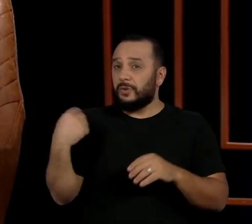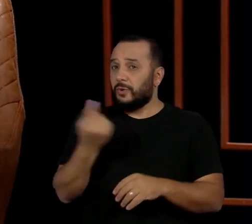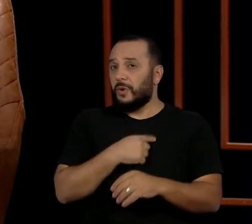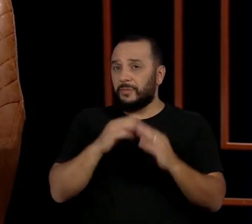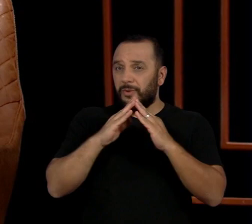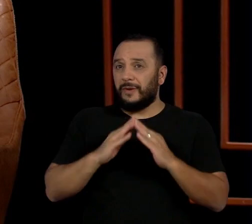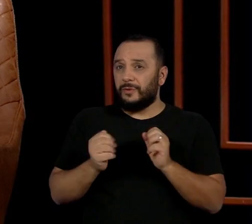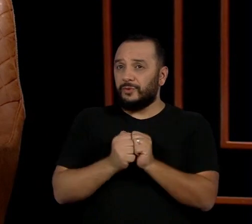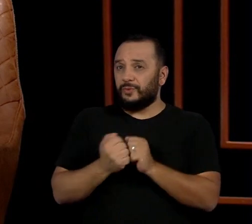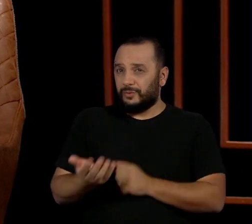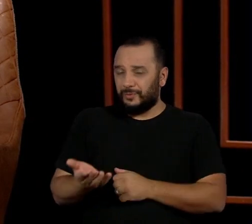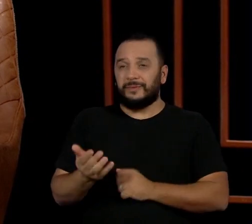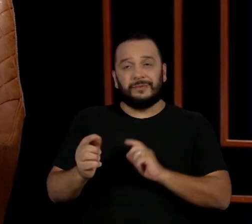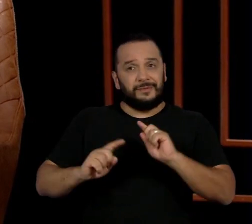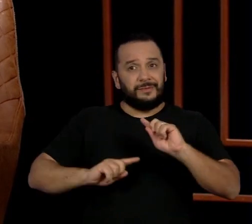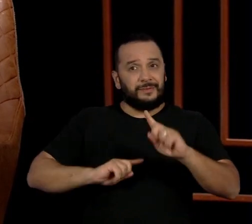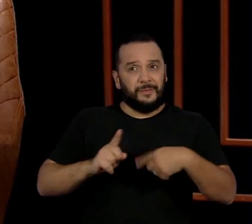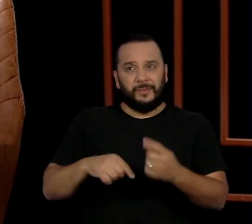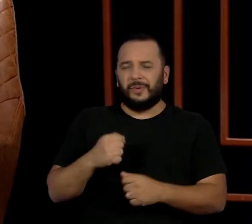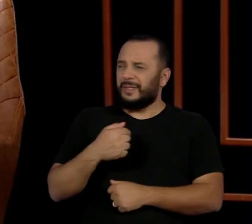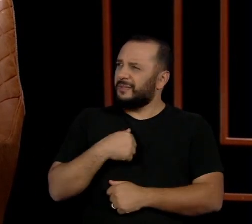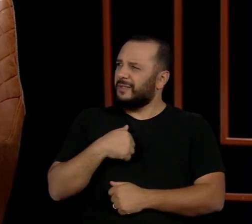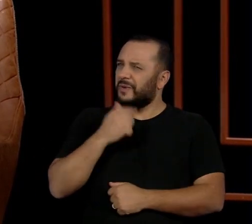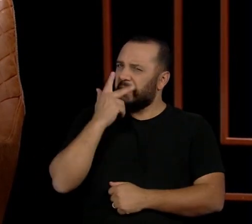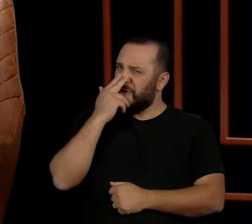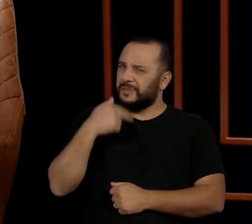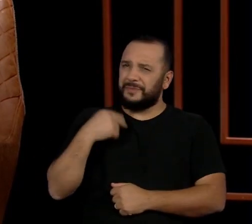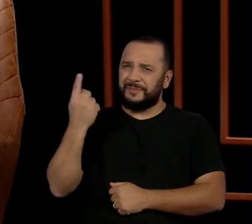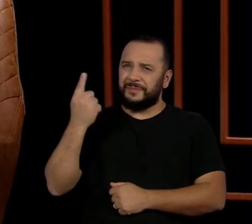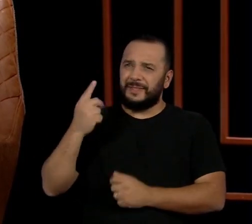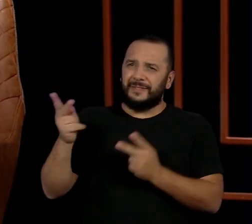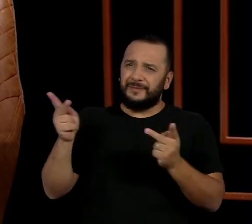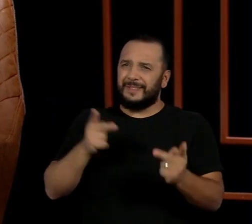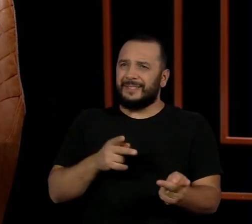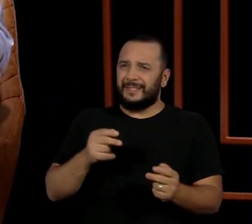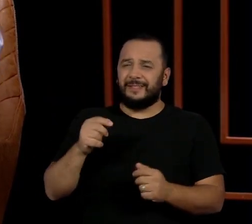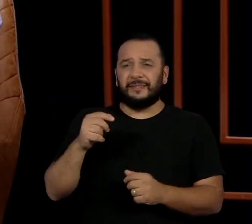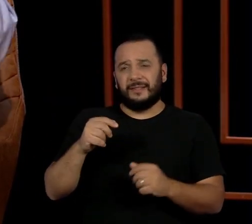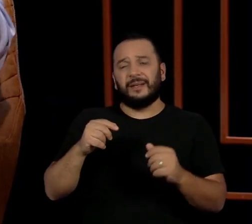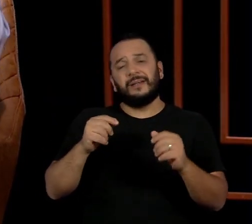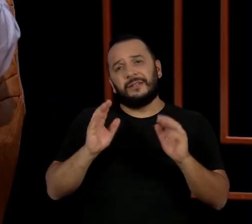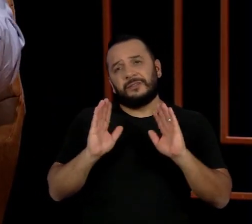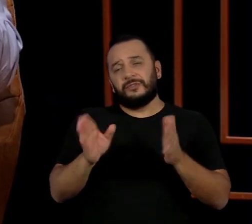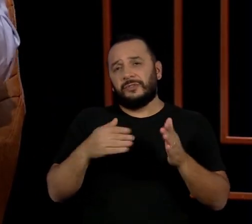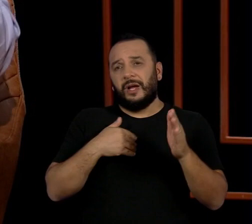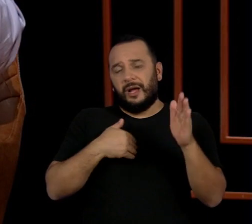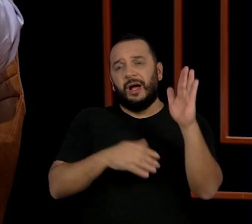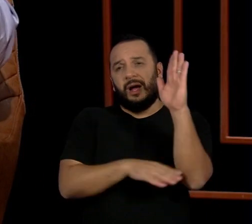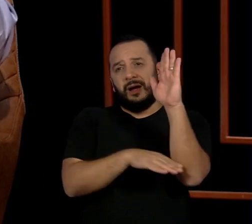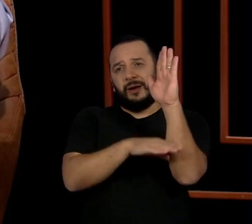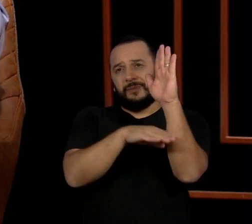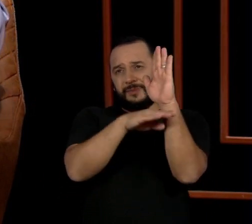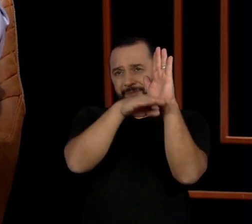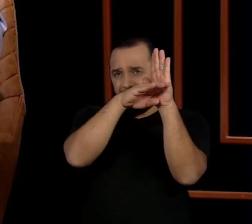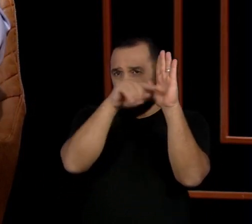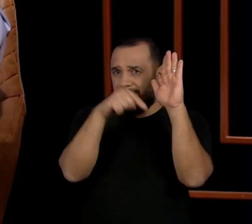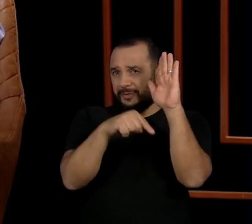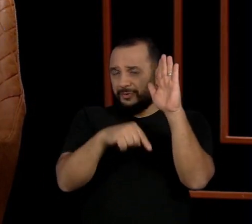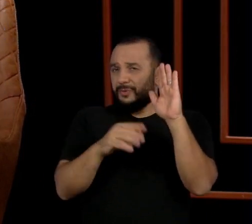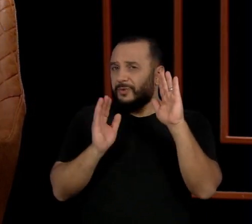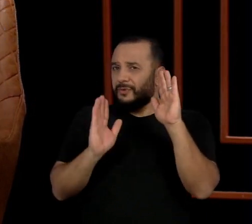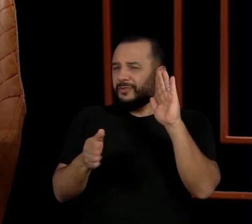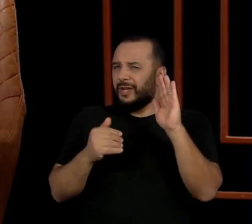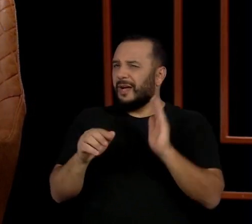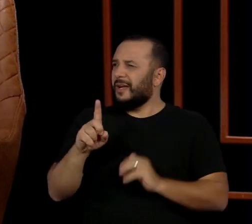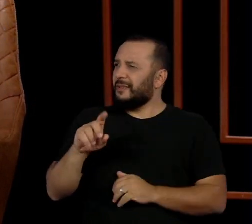manhã. E tem uma hora dessas que acho que a primeira visita dele ao apartamento que os Novos Baianos moravam juntos, acho que, se não me engano, foi o Dade que me contou